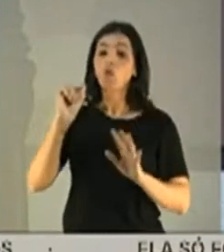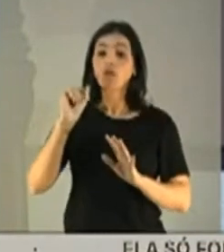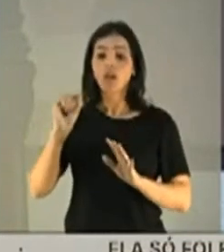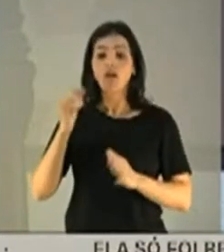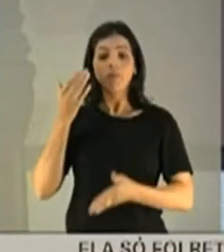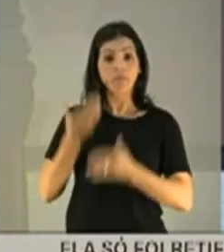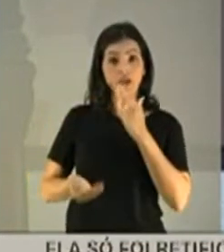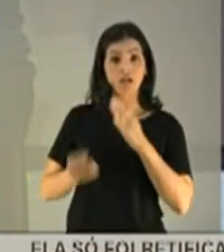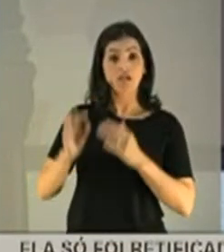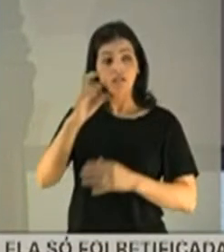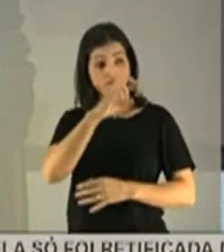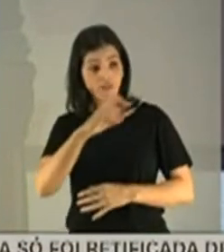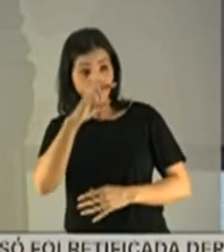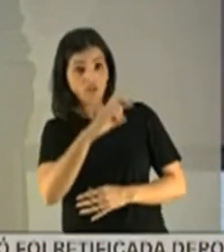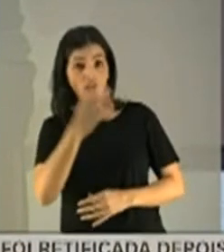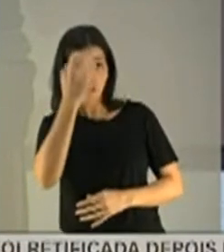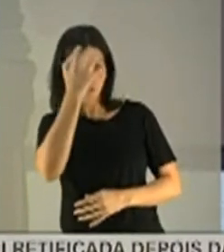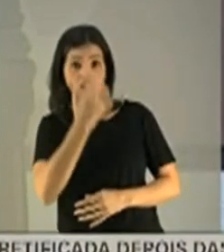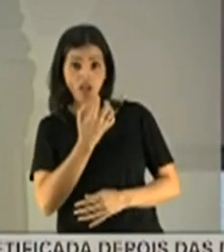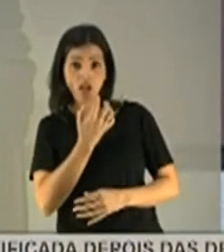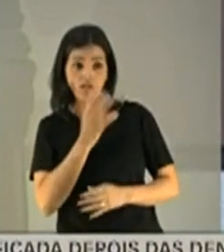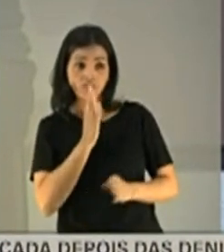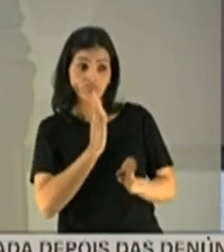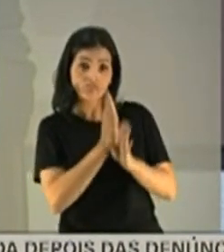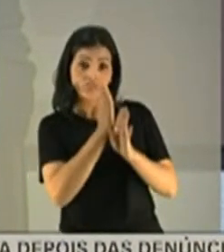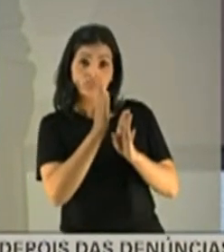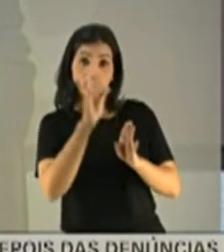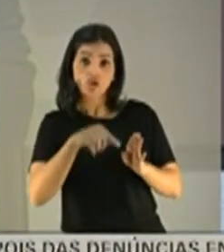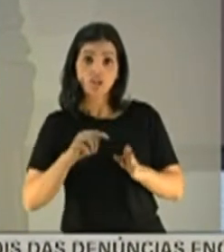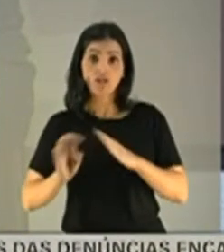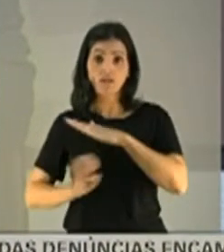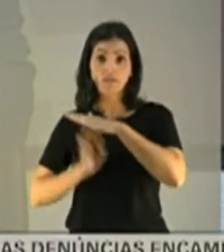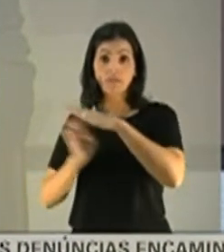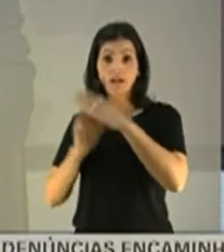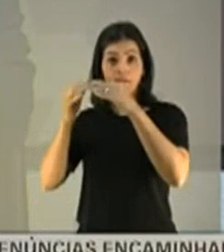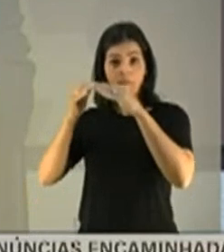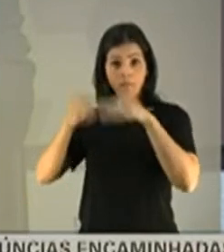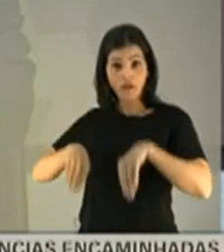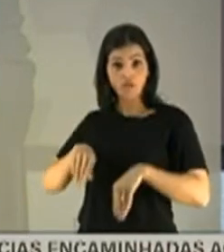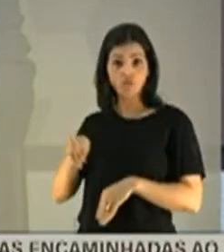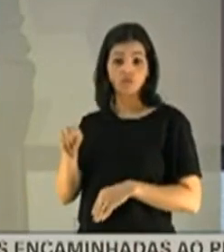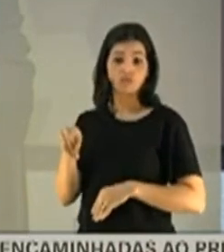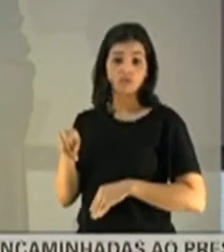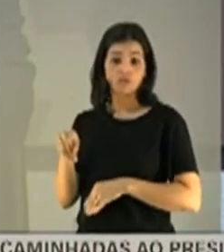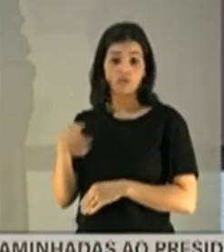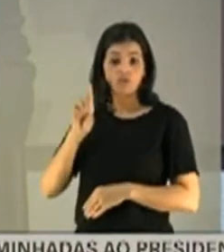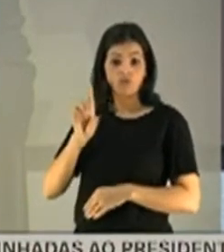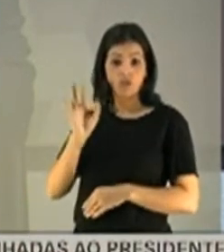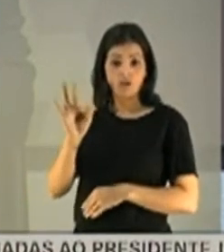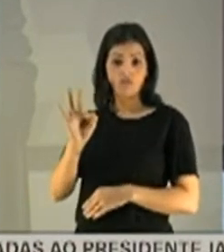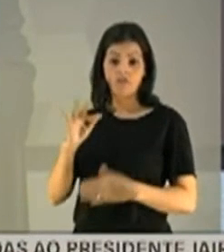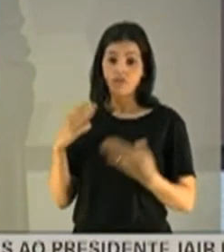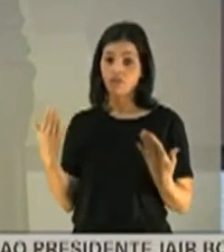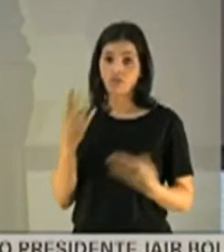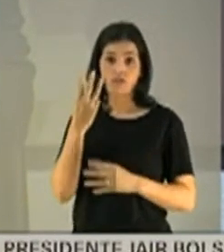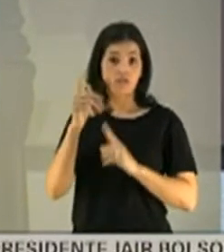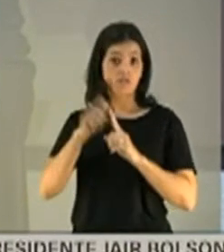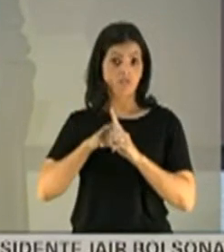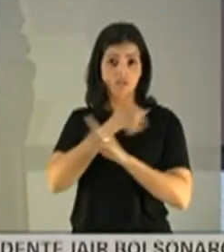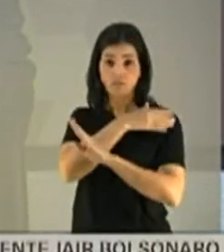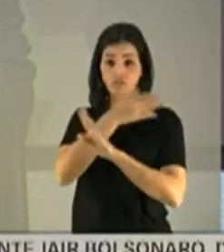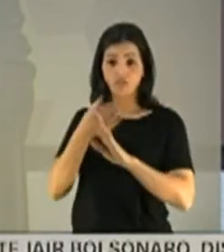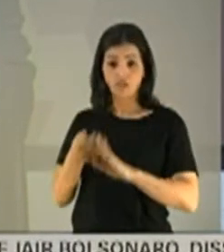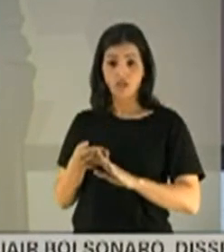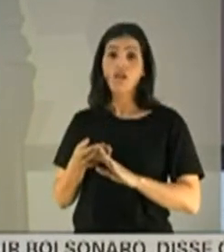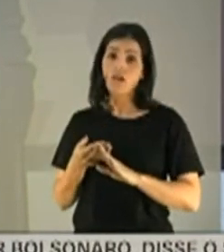exatamente a possibilidade de uma investigação séria, com a chance de travar uma empresa que já deu um prejuízo gigante. Mas depois de tanto tempo? 3 meses, é muito